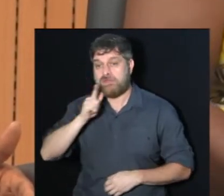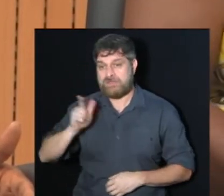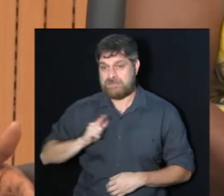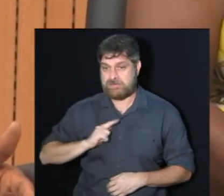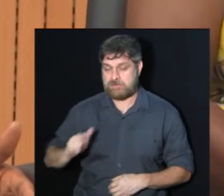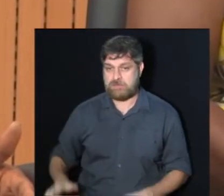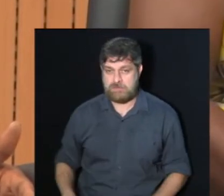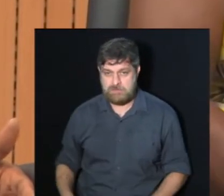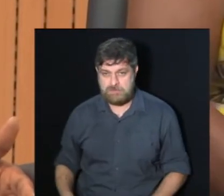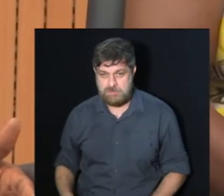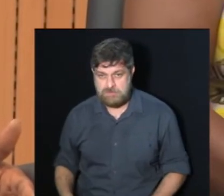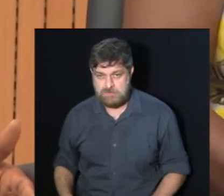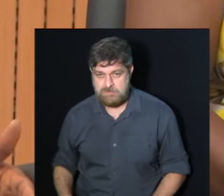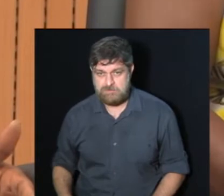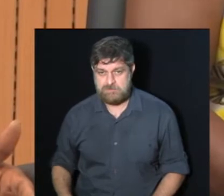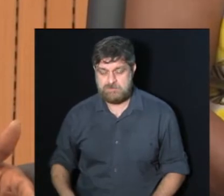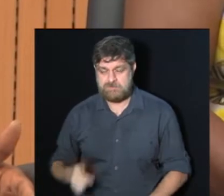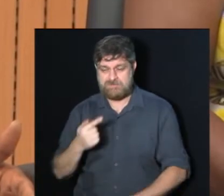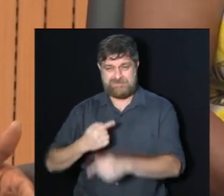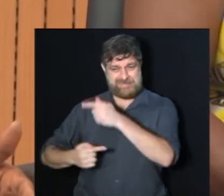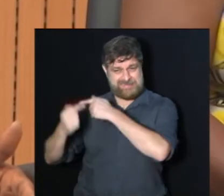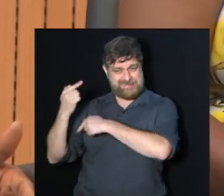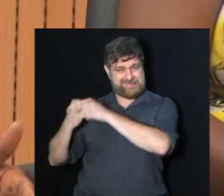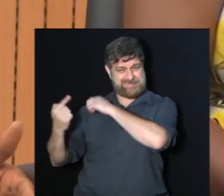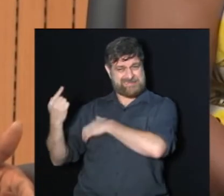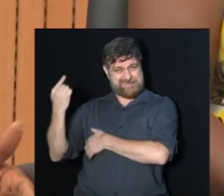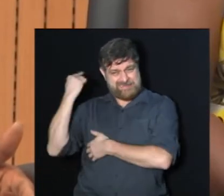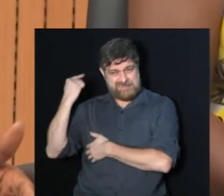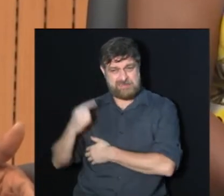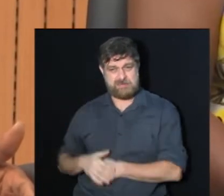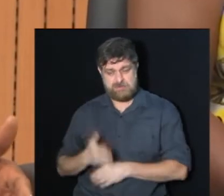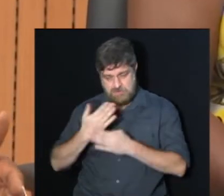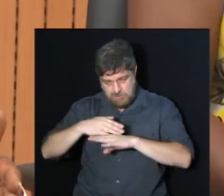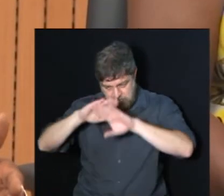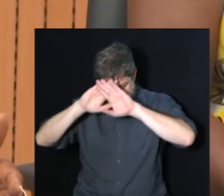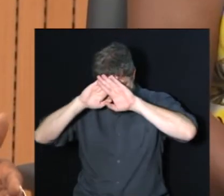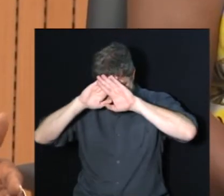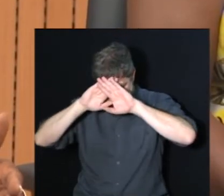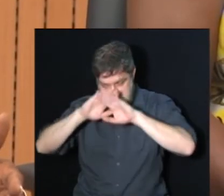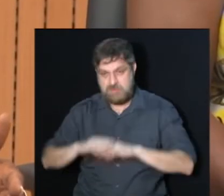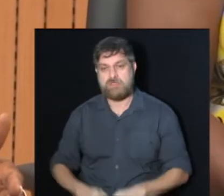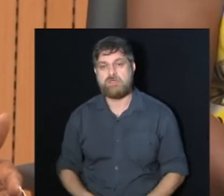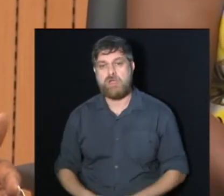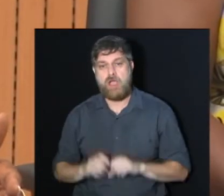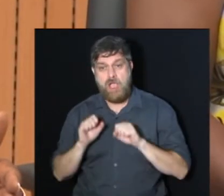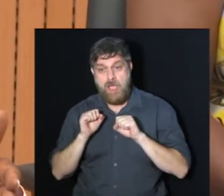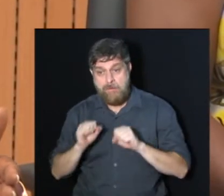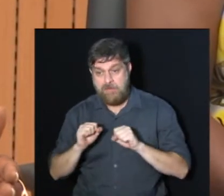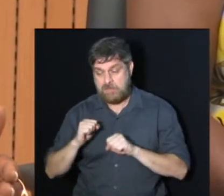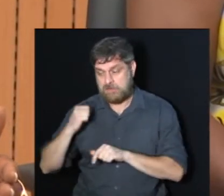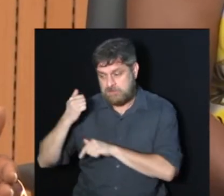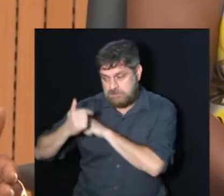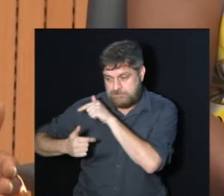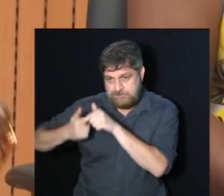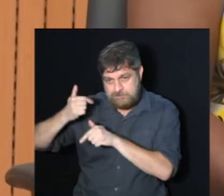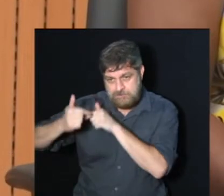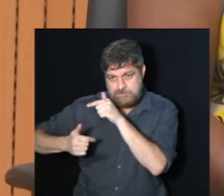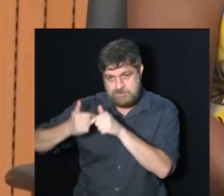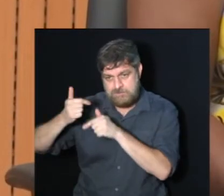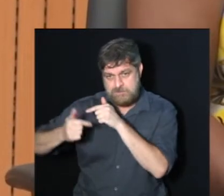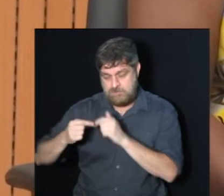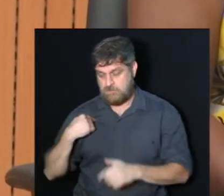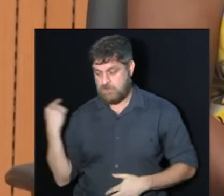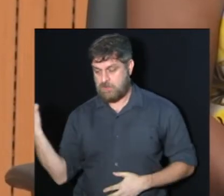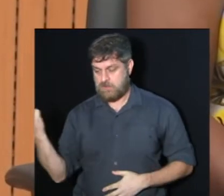permitir que nossos ancestrais, nossos guias, nossos orixás, possam trabalhar através